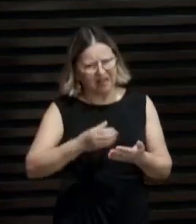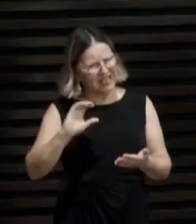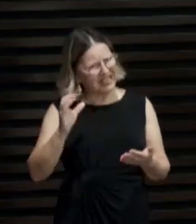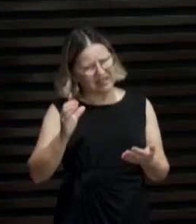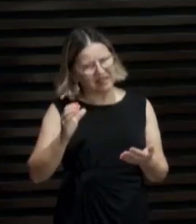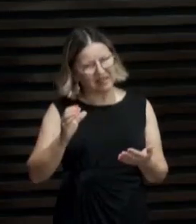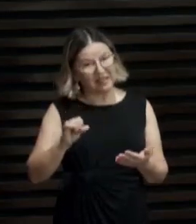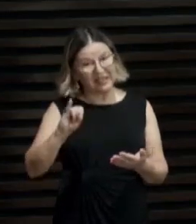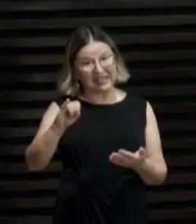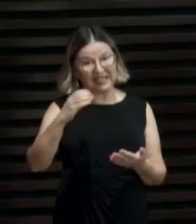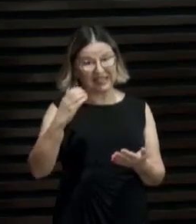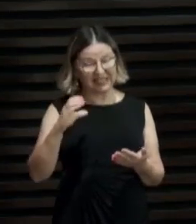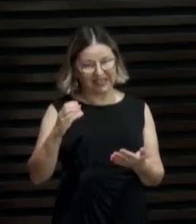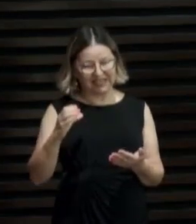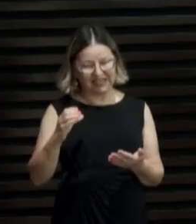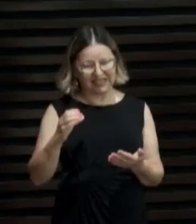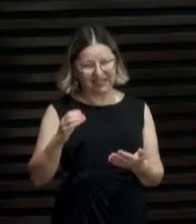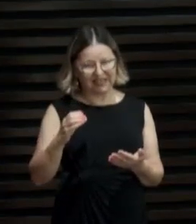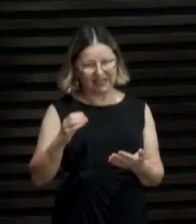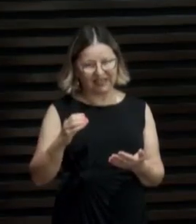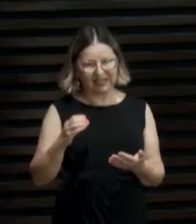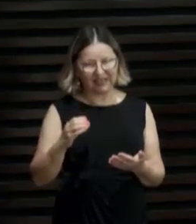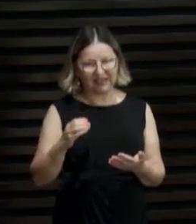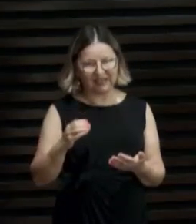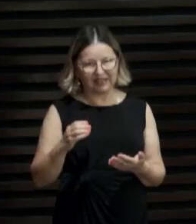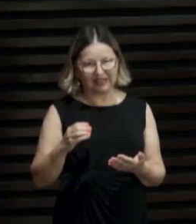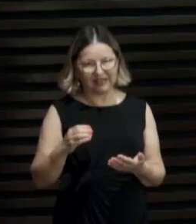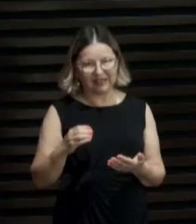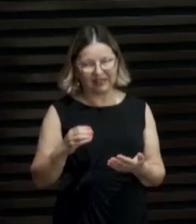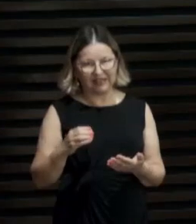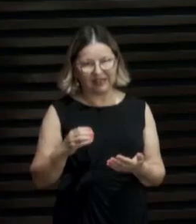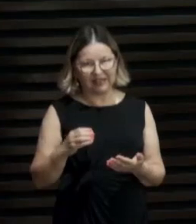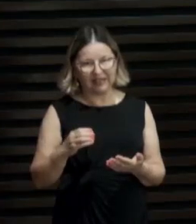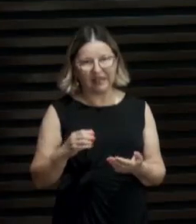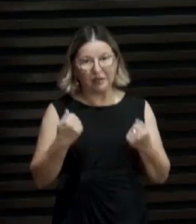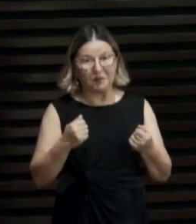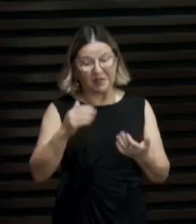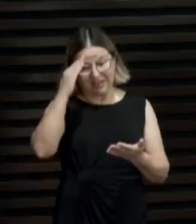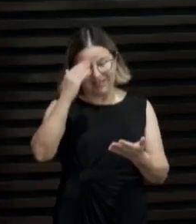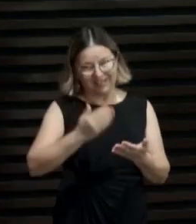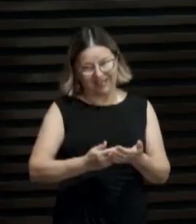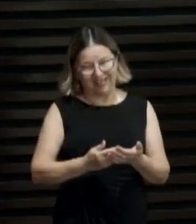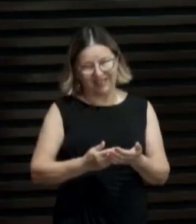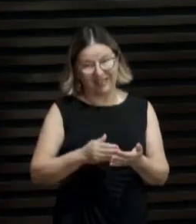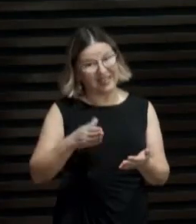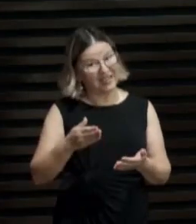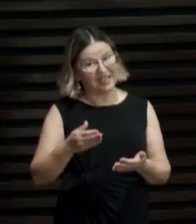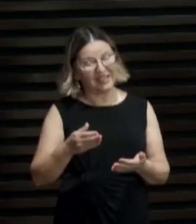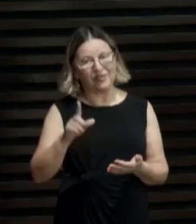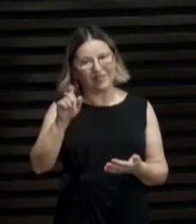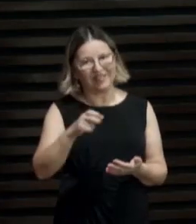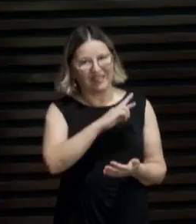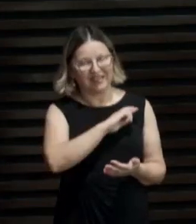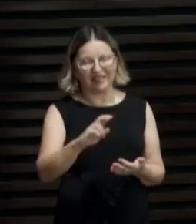a ciência fosse uma questão de crença, ela seria chamada de religião. Em vez disso, trata-se de